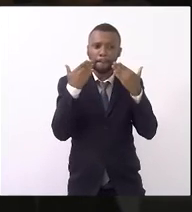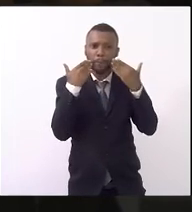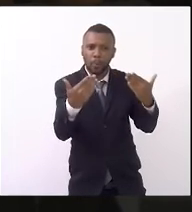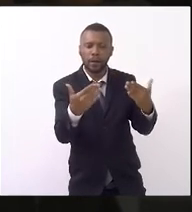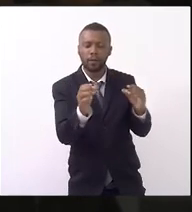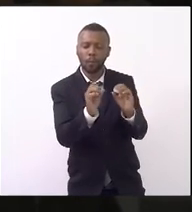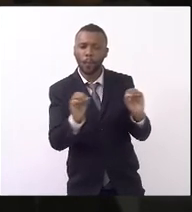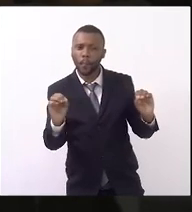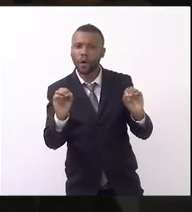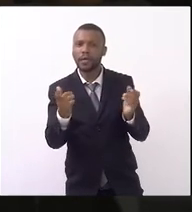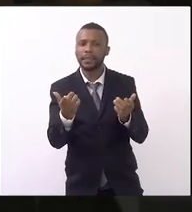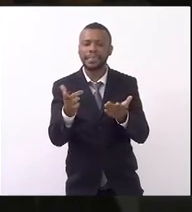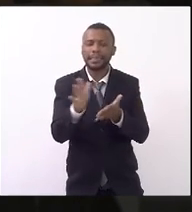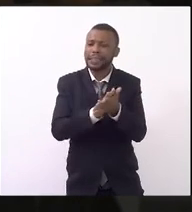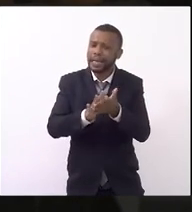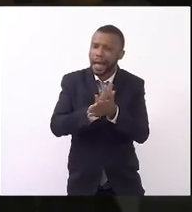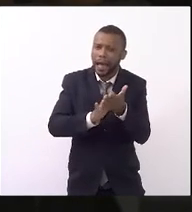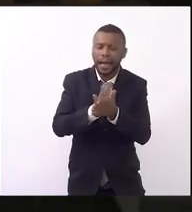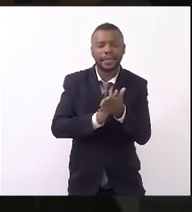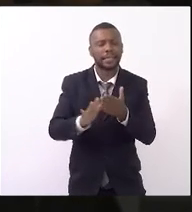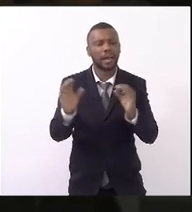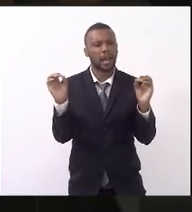Nenhuma linha de satisfação.